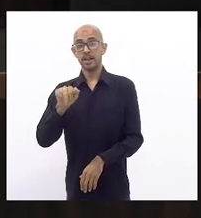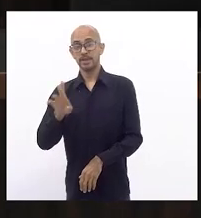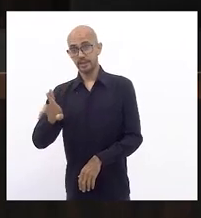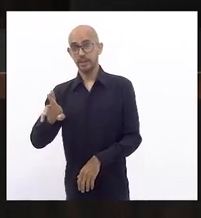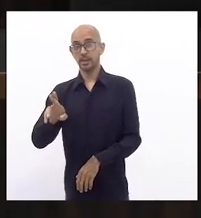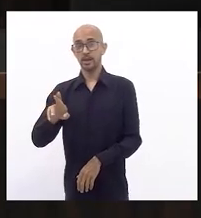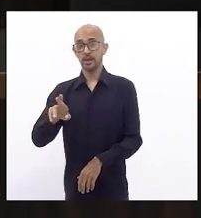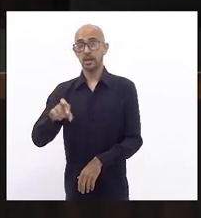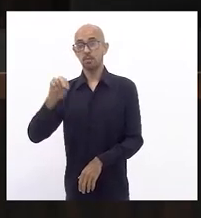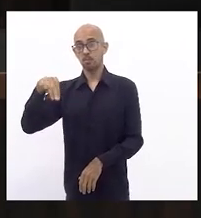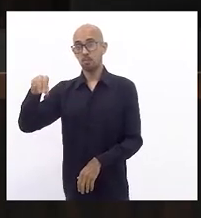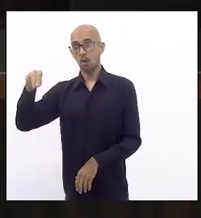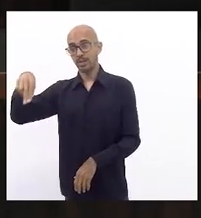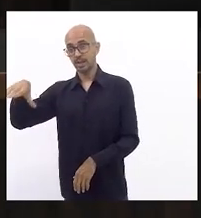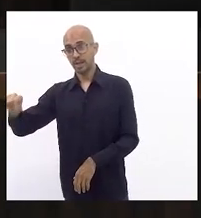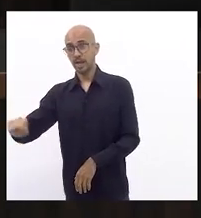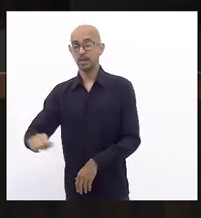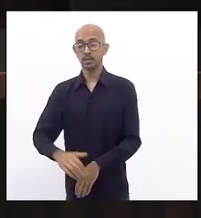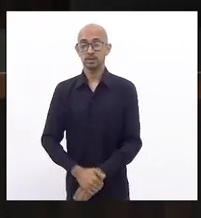Mônica Francisco.